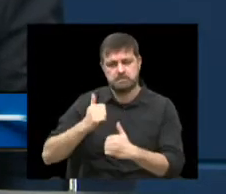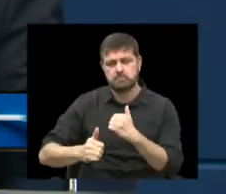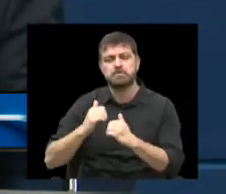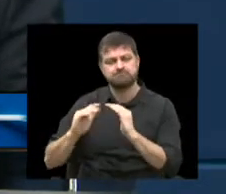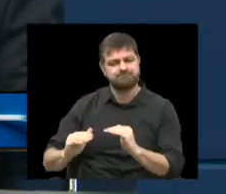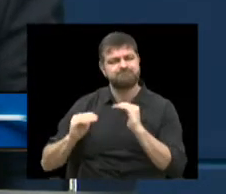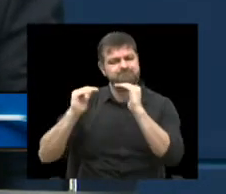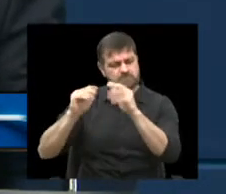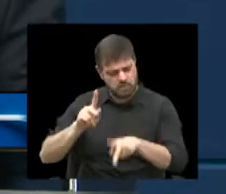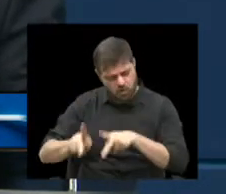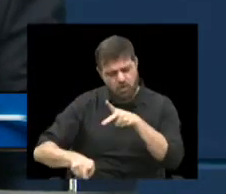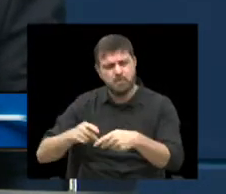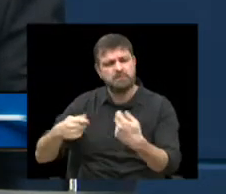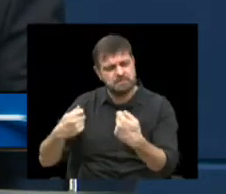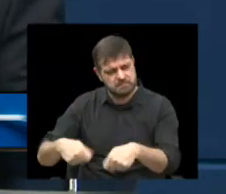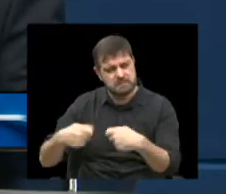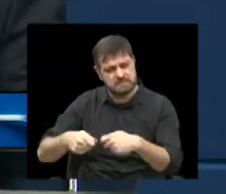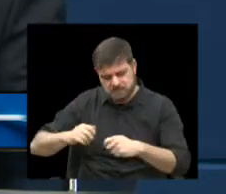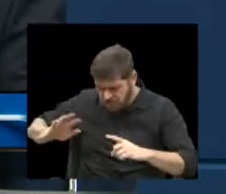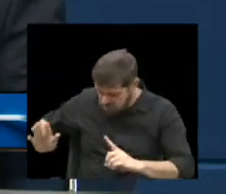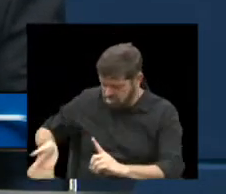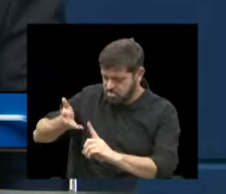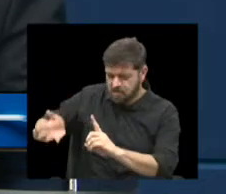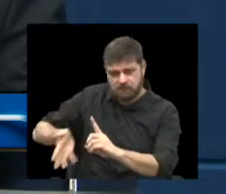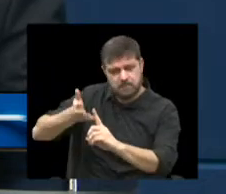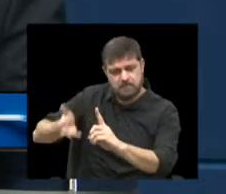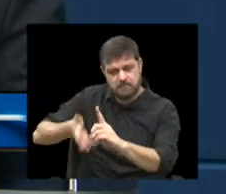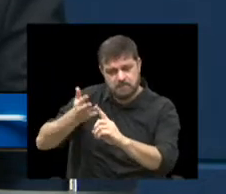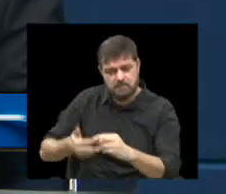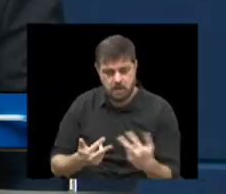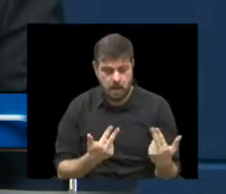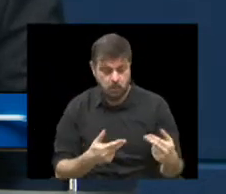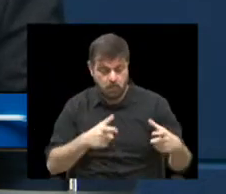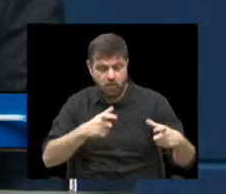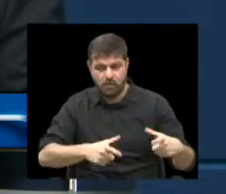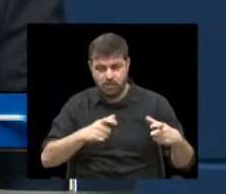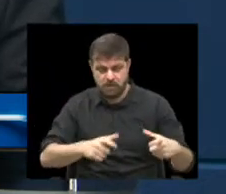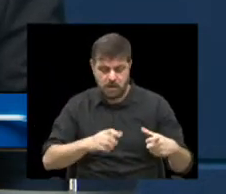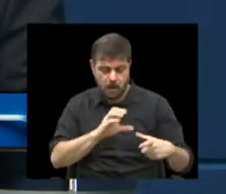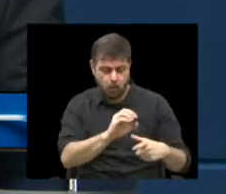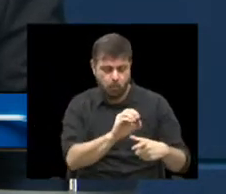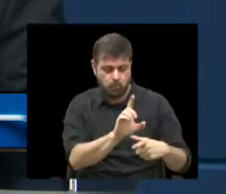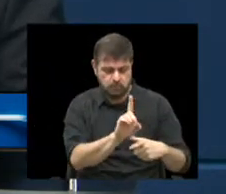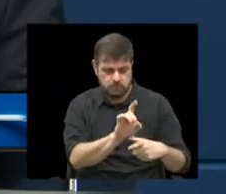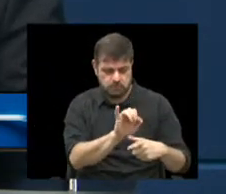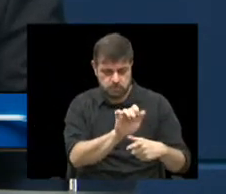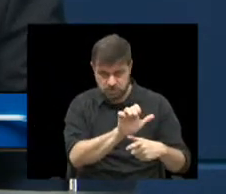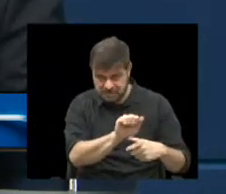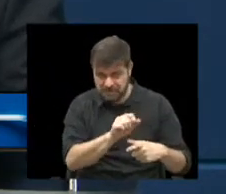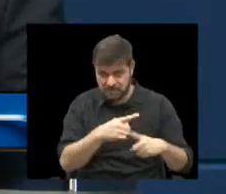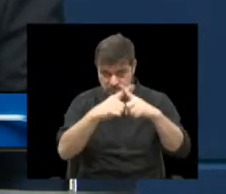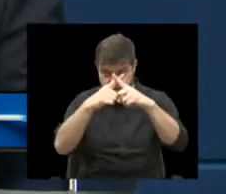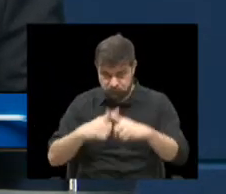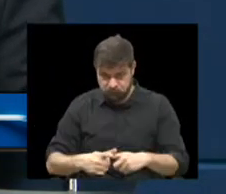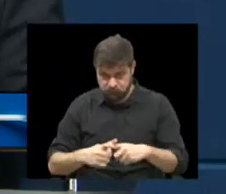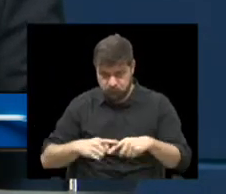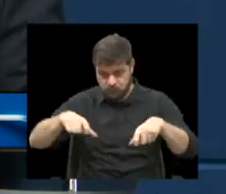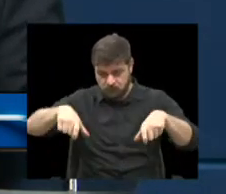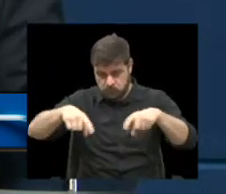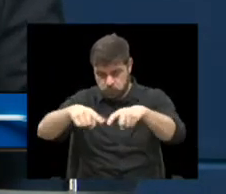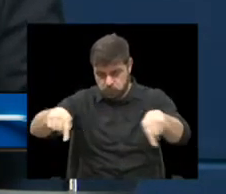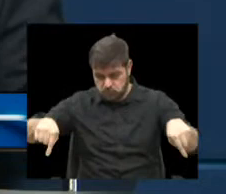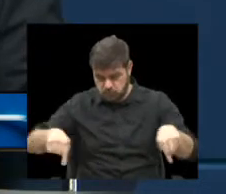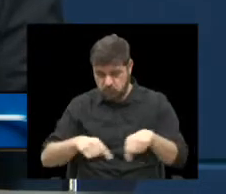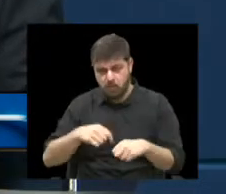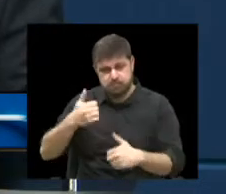Nossa população precisa ter incentivos como esse do Clube Santa Odila. Mas se é possível a realização desse torneio assim,